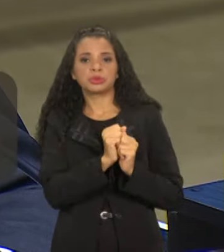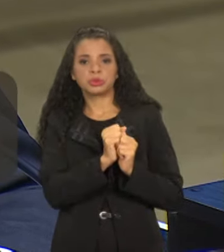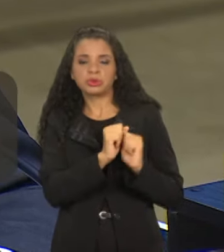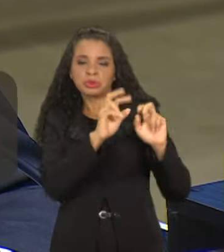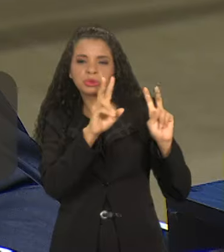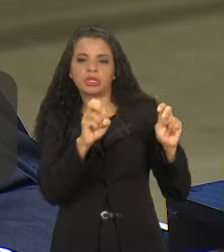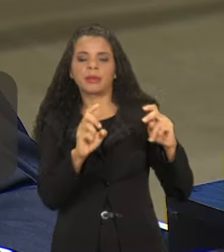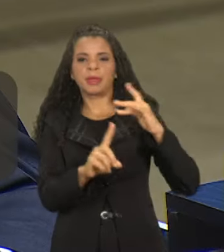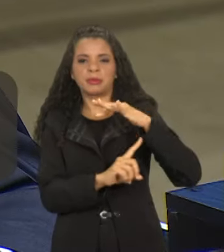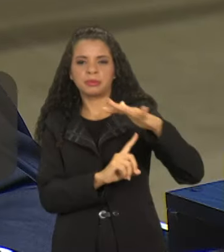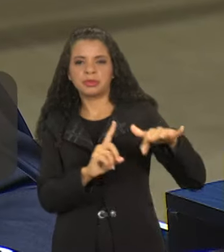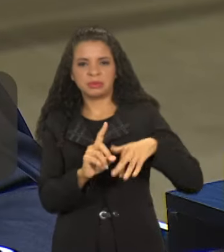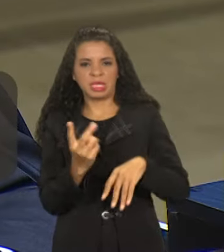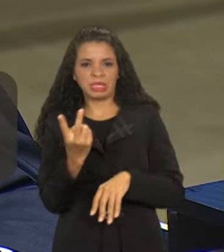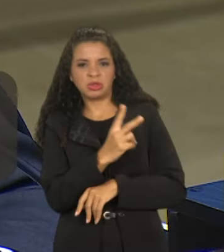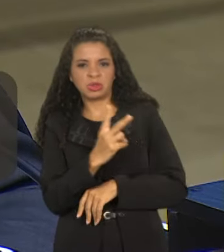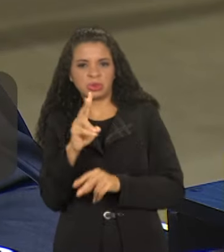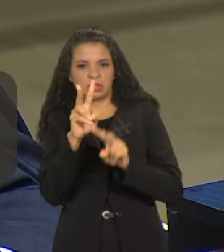que essa ideia,